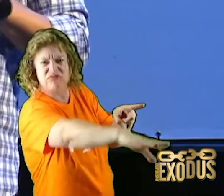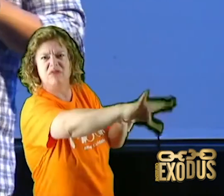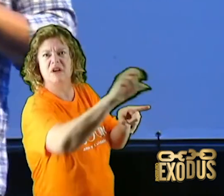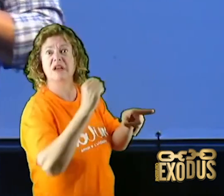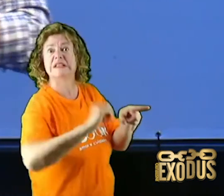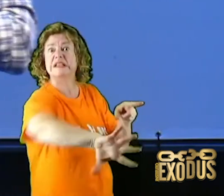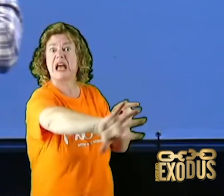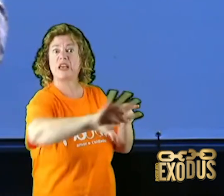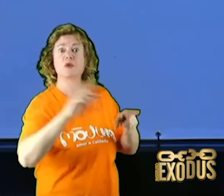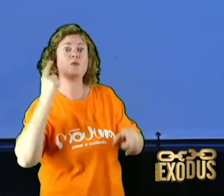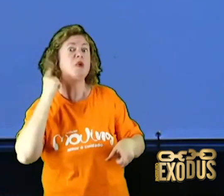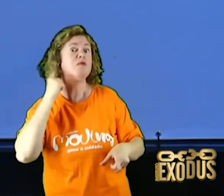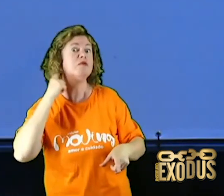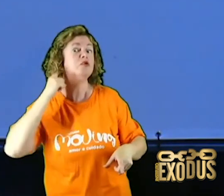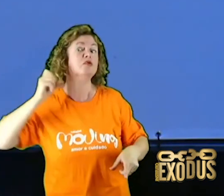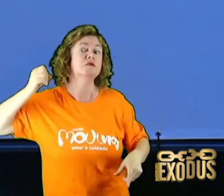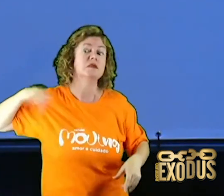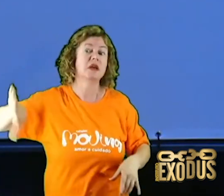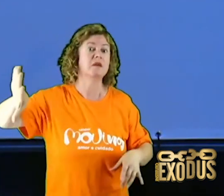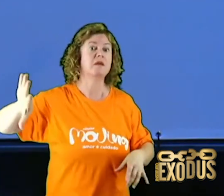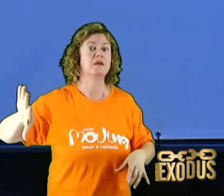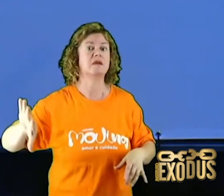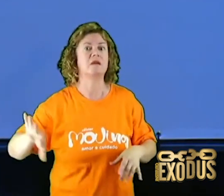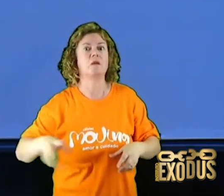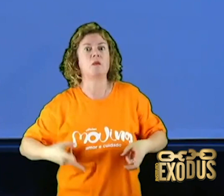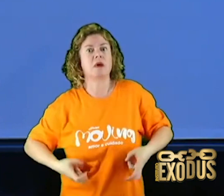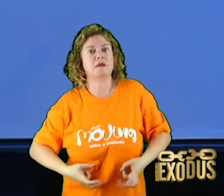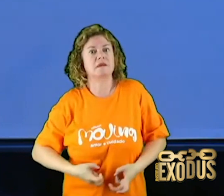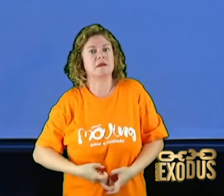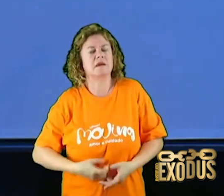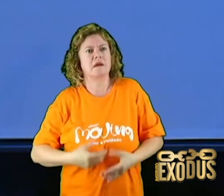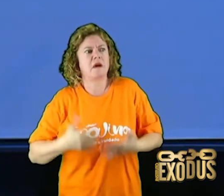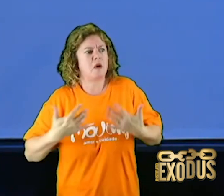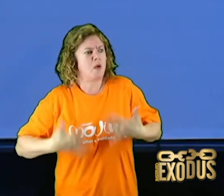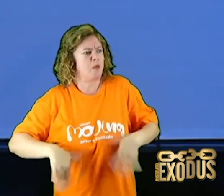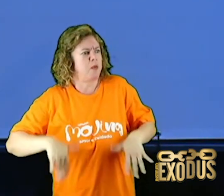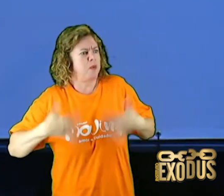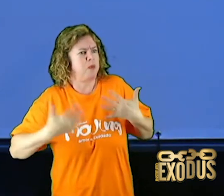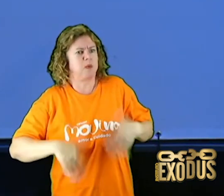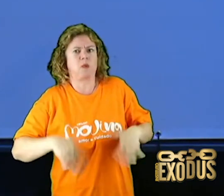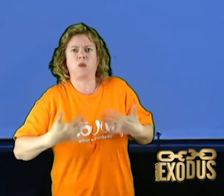é que colocamos os bloqueios. Religião coloca bloqueio.